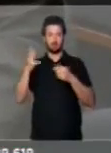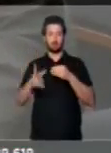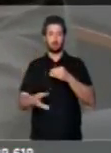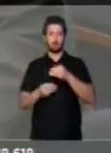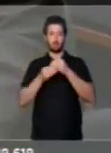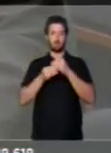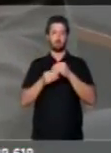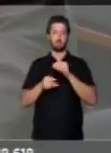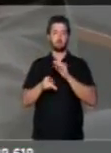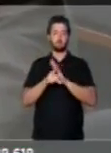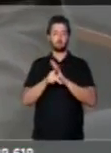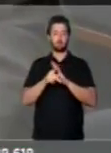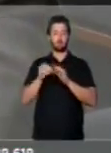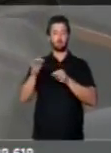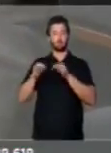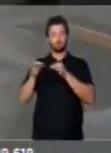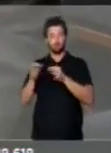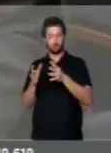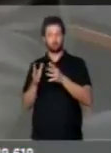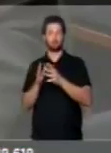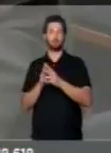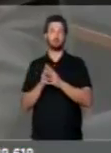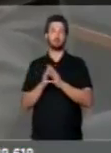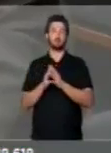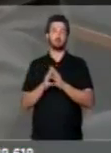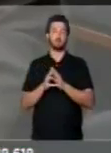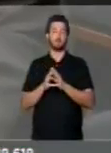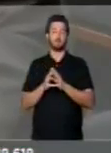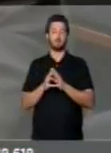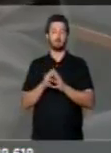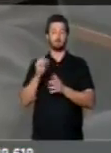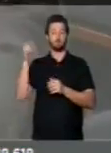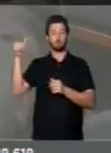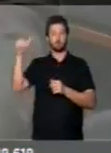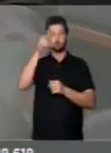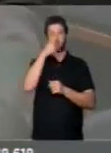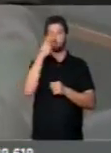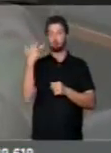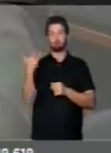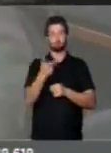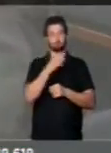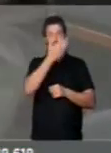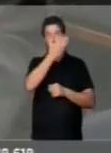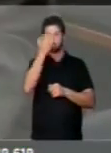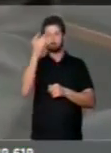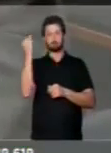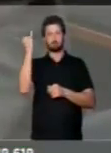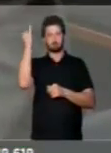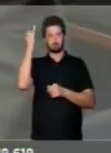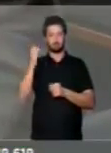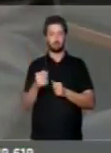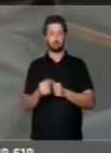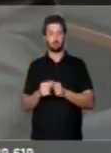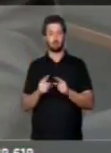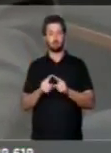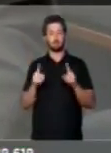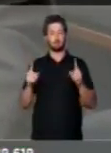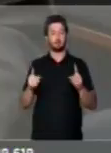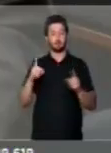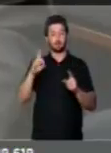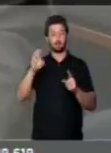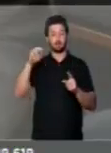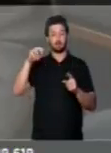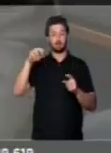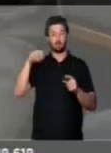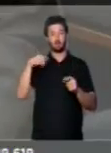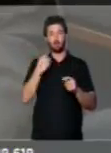contribuição na área jurídica, na área que os outros falaram, também foi muito importante. Mas, de início, a